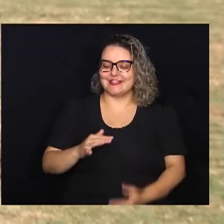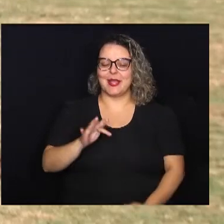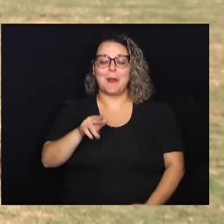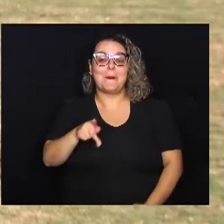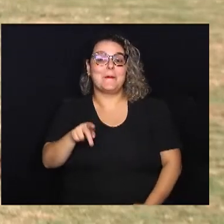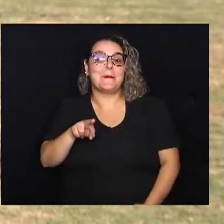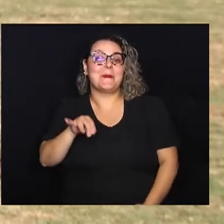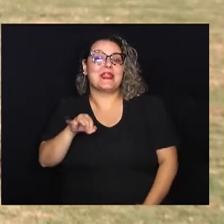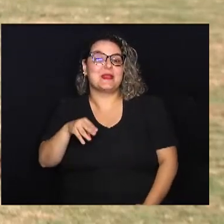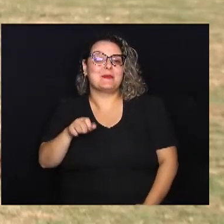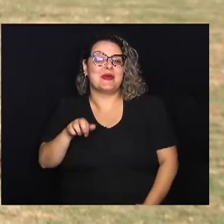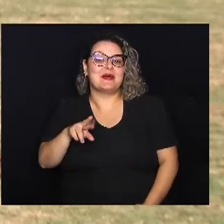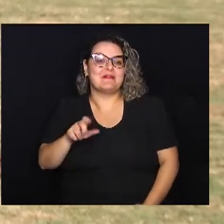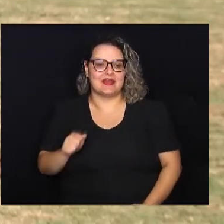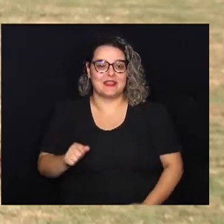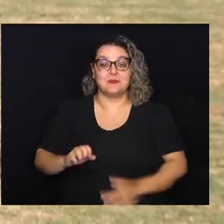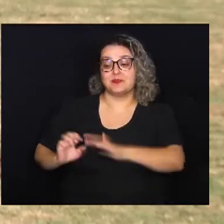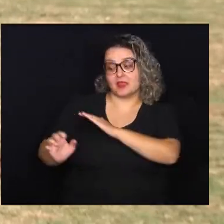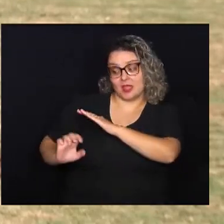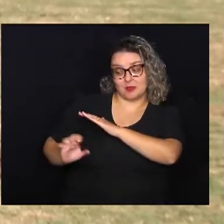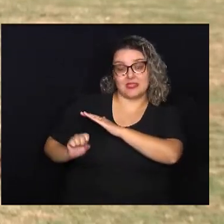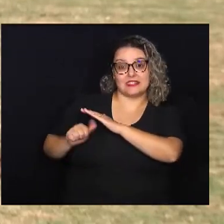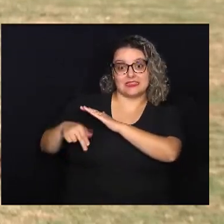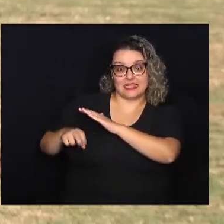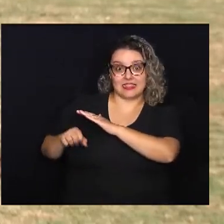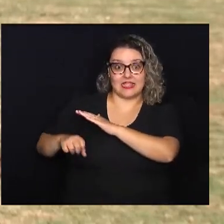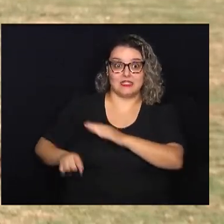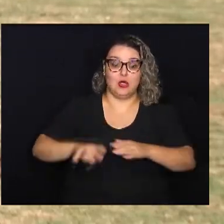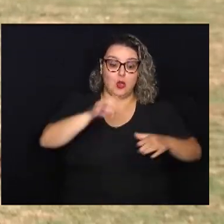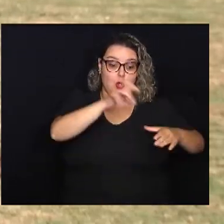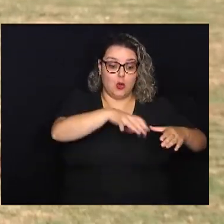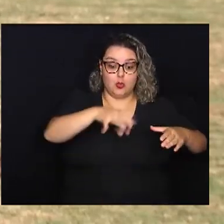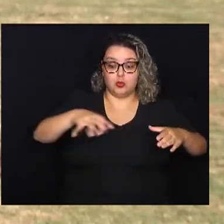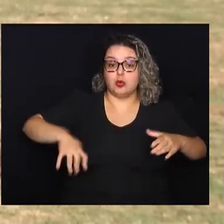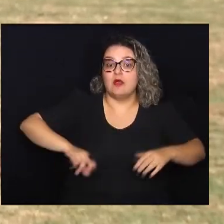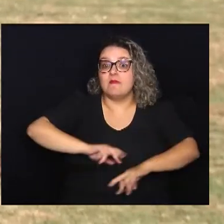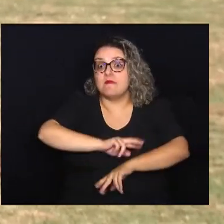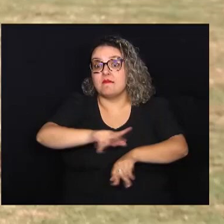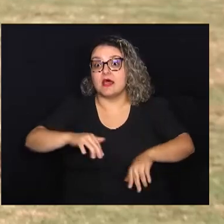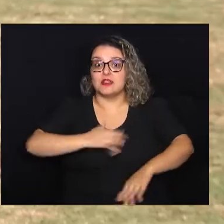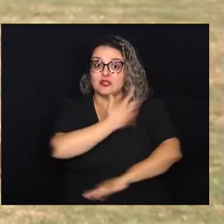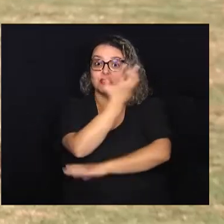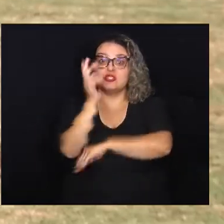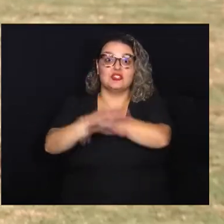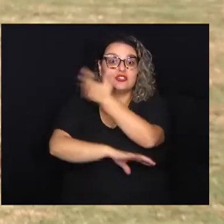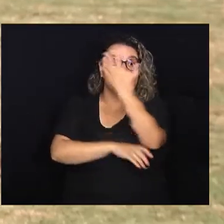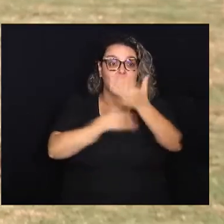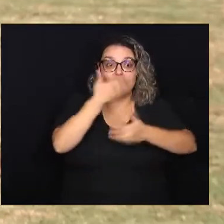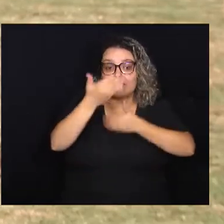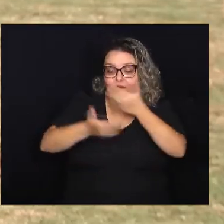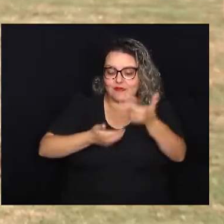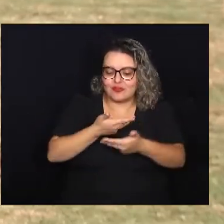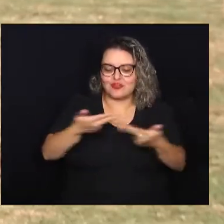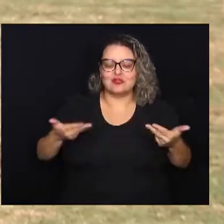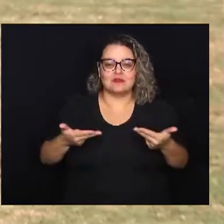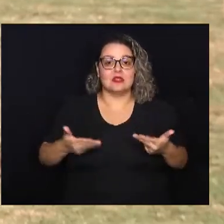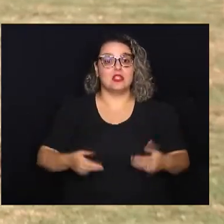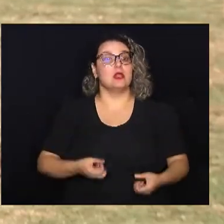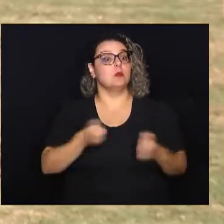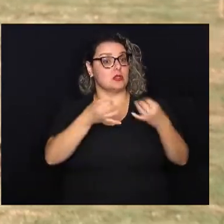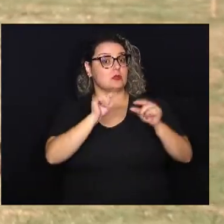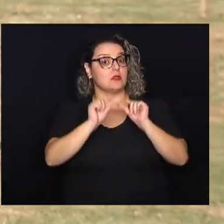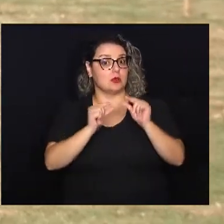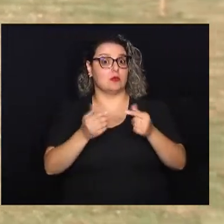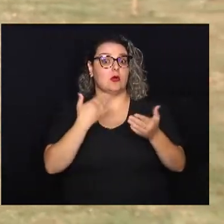um plantio de seis espécies nativas frutíferas aqui no parque das águas e para explicar um pouco melhor sobre essa ação tão importante